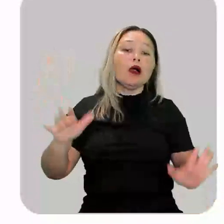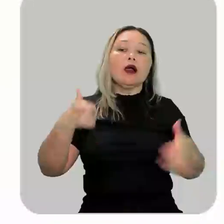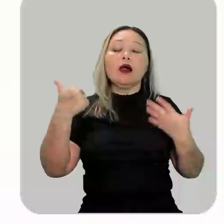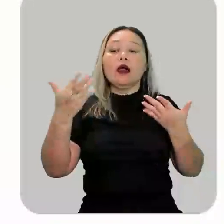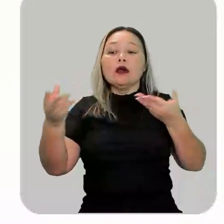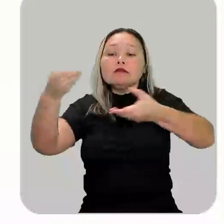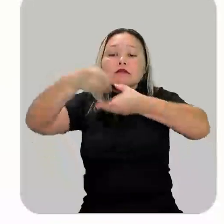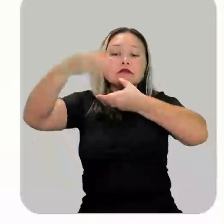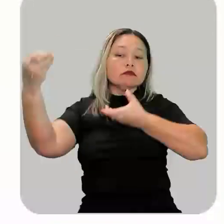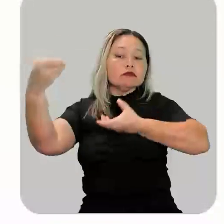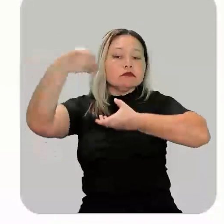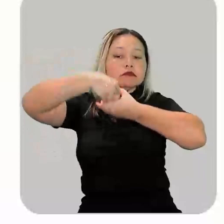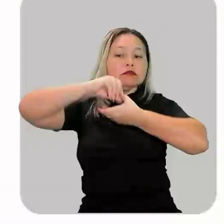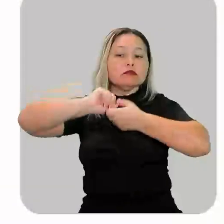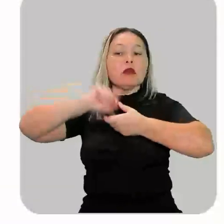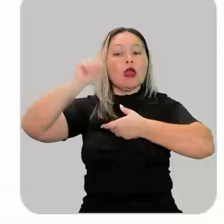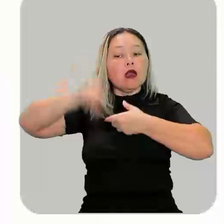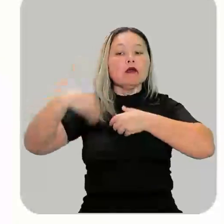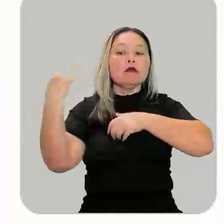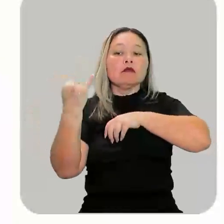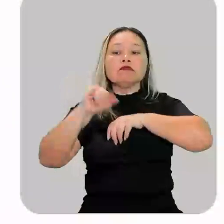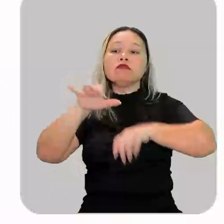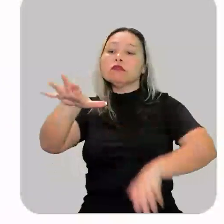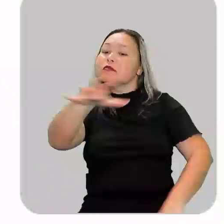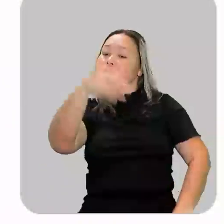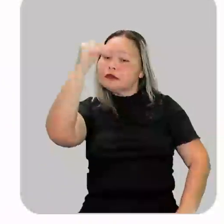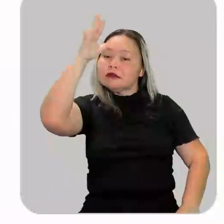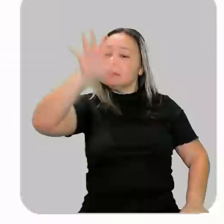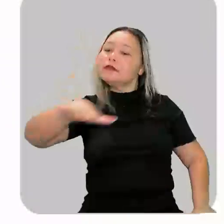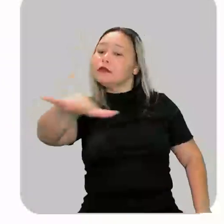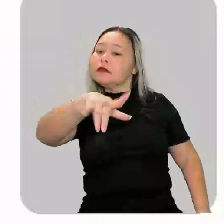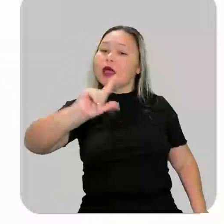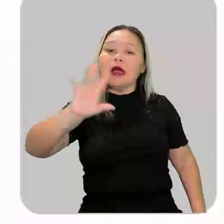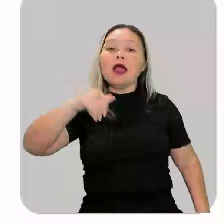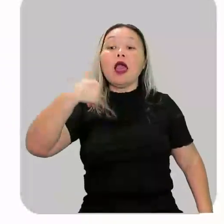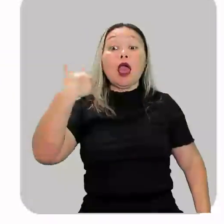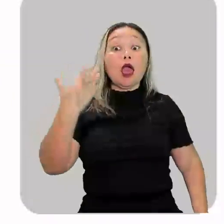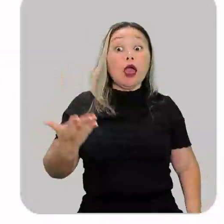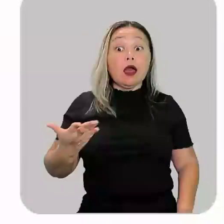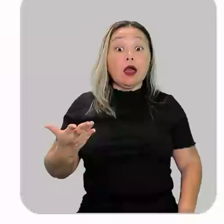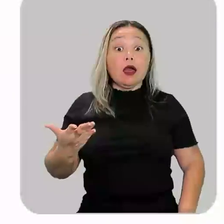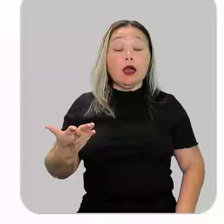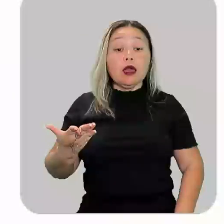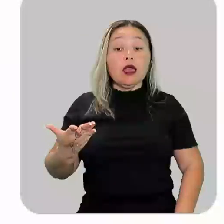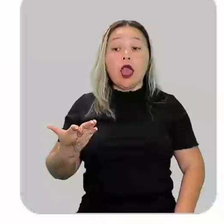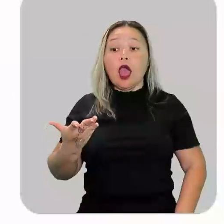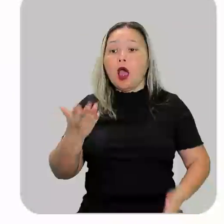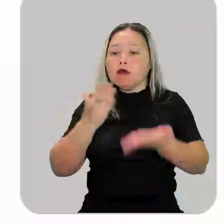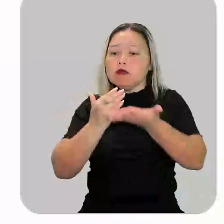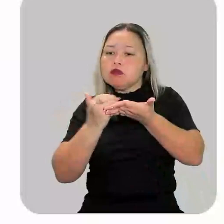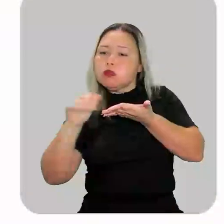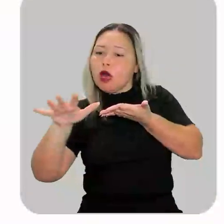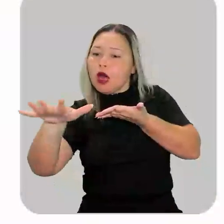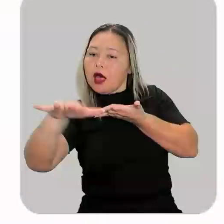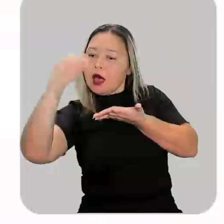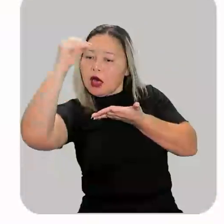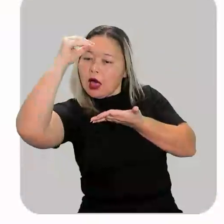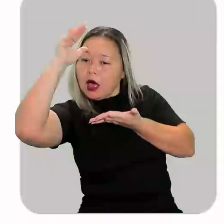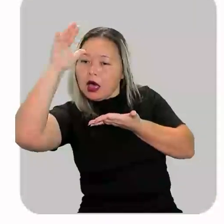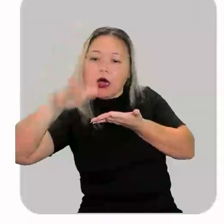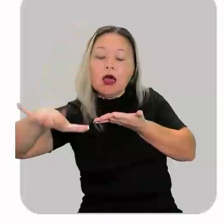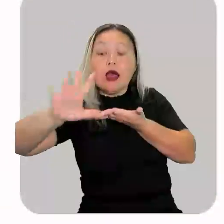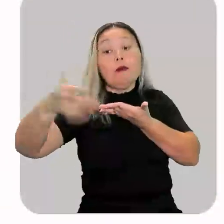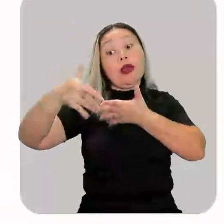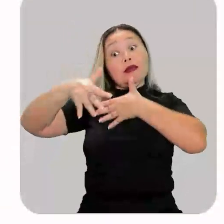Ferramenta essencial em muitas áreas do conhecimento. Então, na parte de dividir as áreas de conhecimento, a matemática